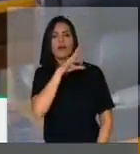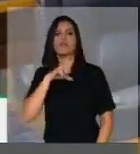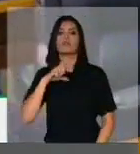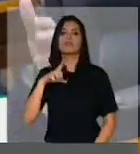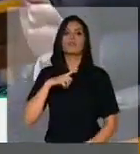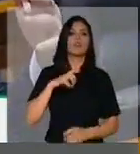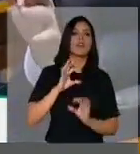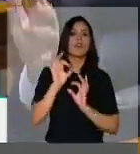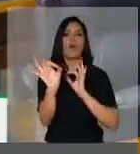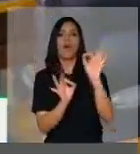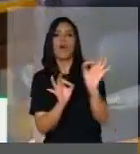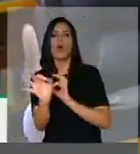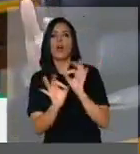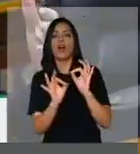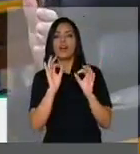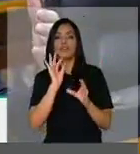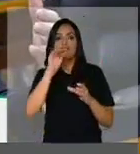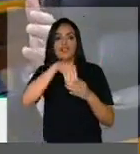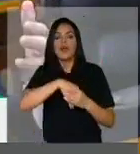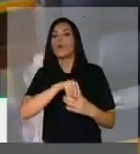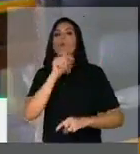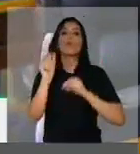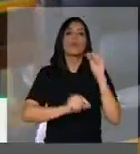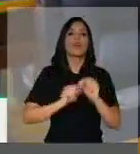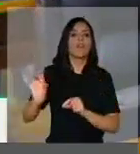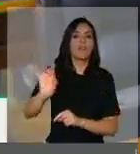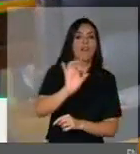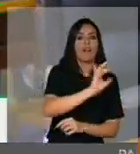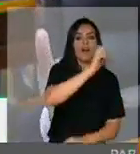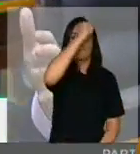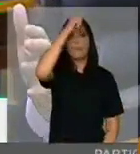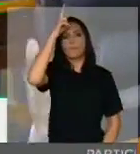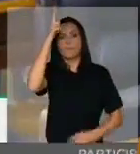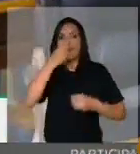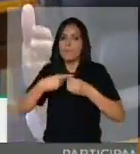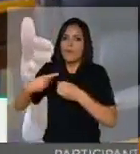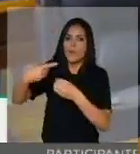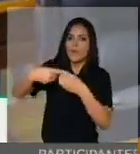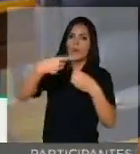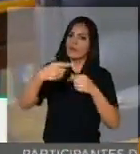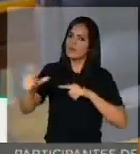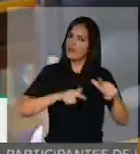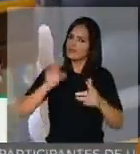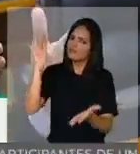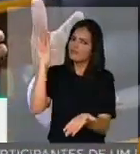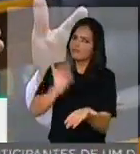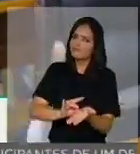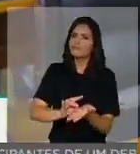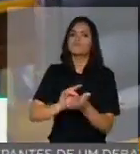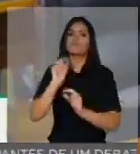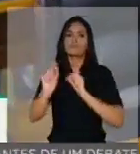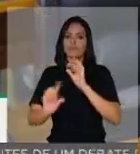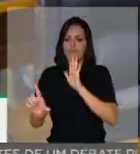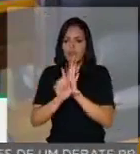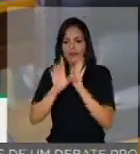crise, dentro da necessidade que cada município tem e trabalhando verdadeiramente dentro